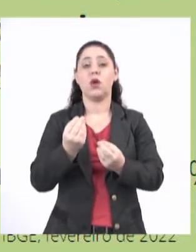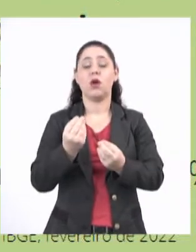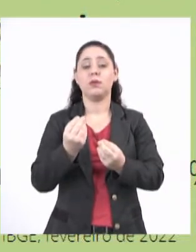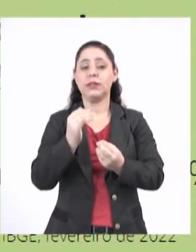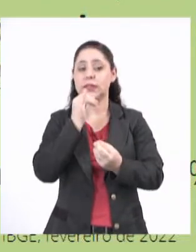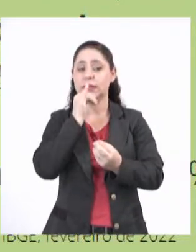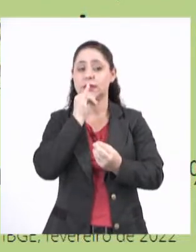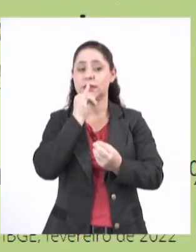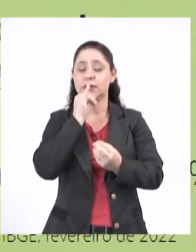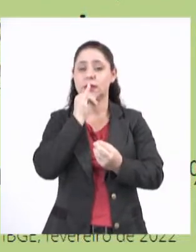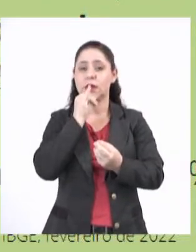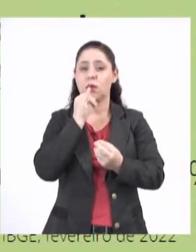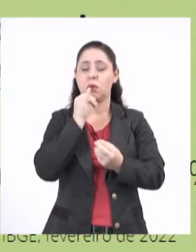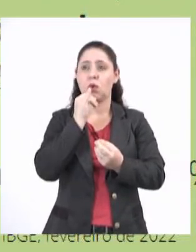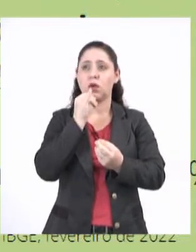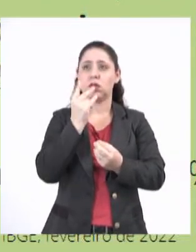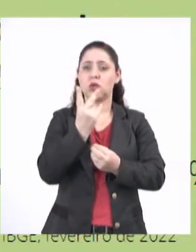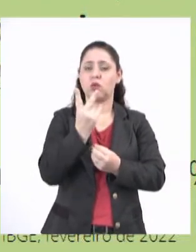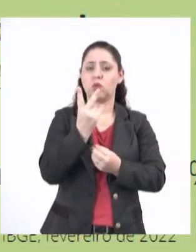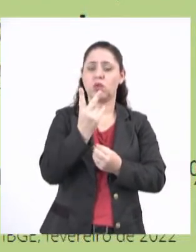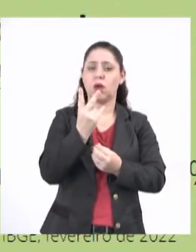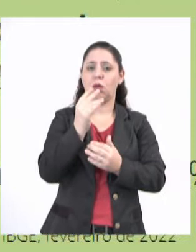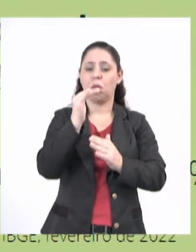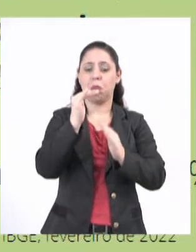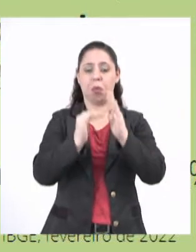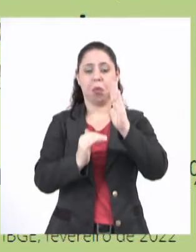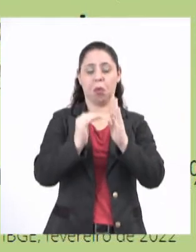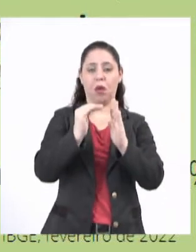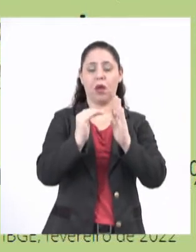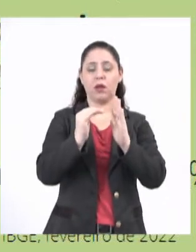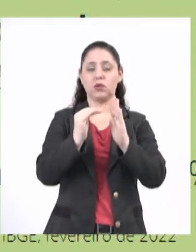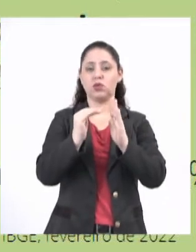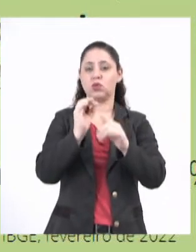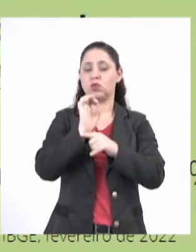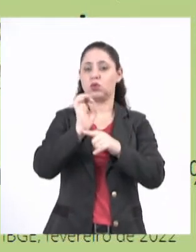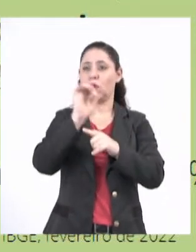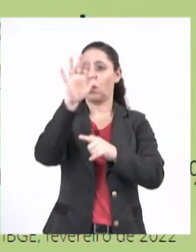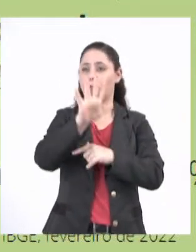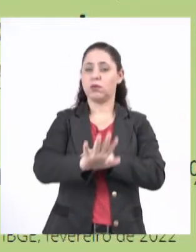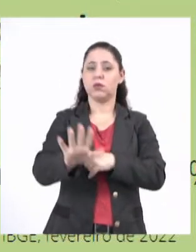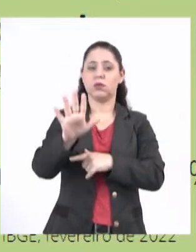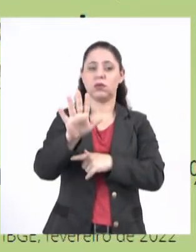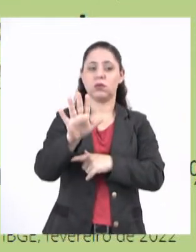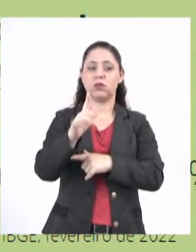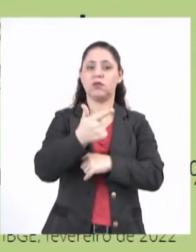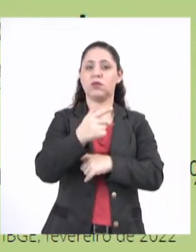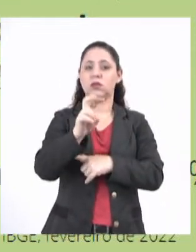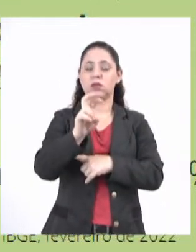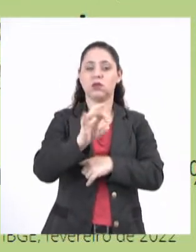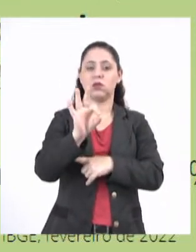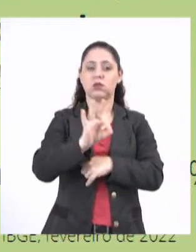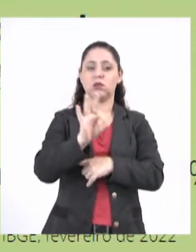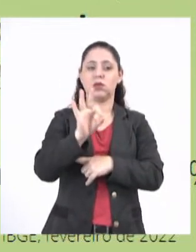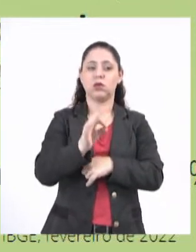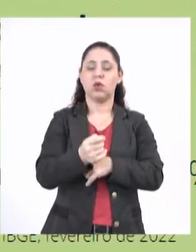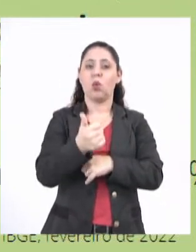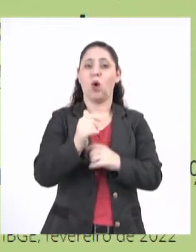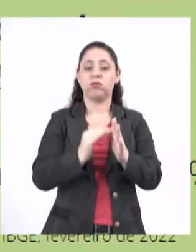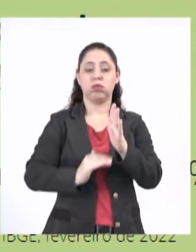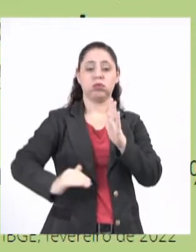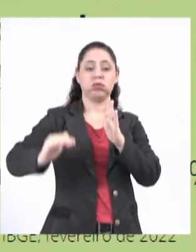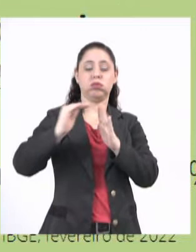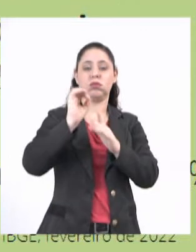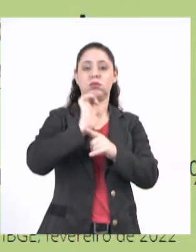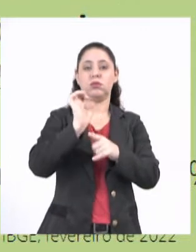a segunda maior do Brasil, se não me engano, para o período de 2021, de 25% de aumento, quase 26% de aumento